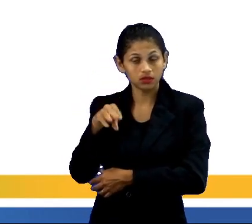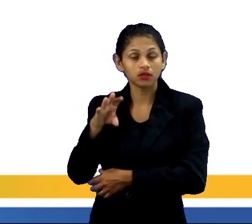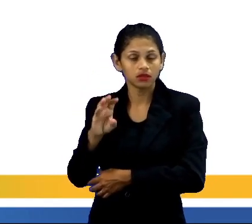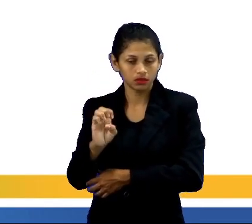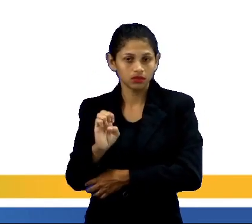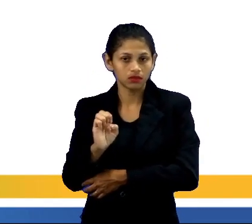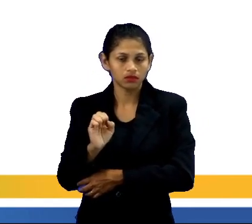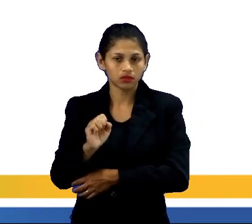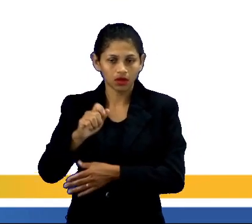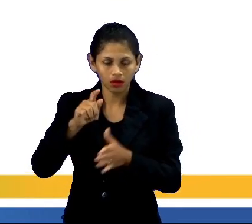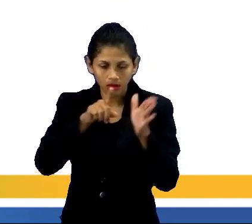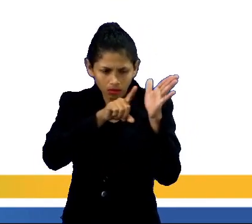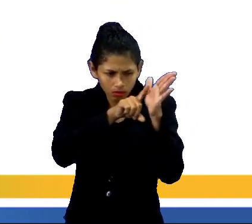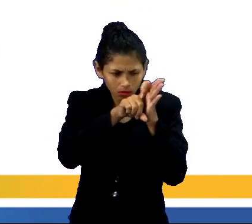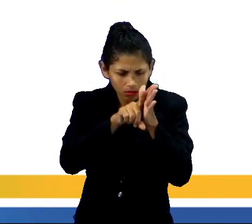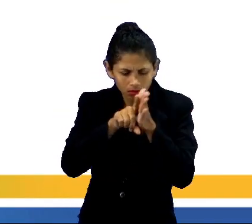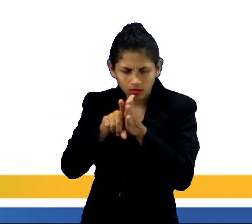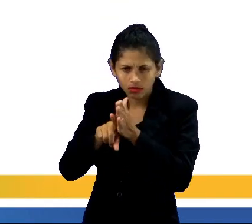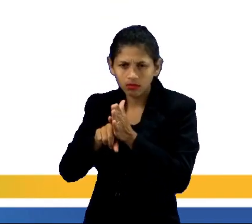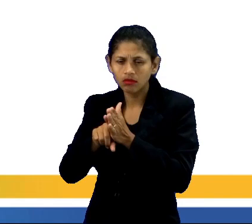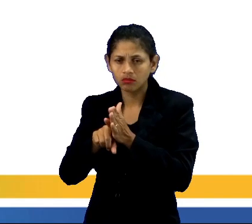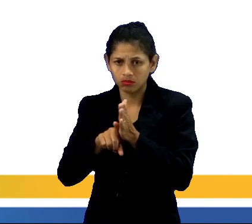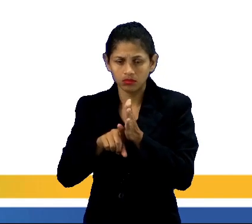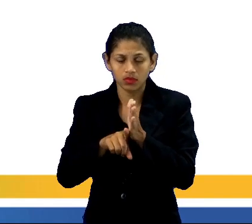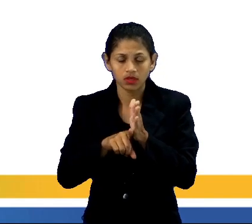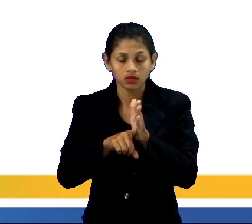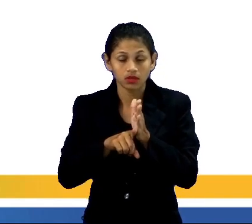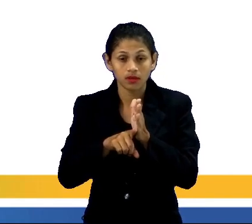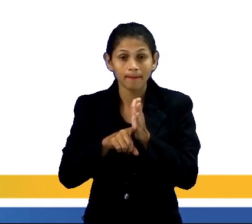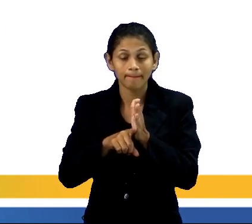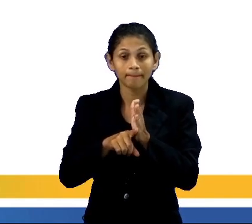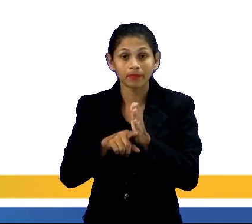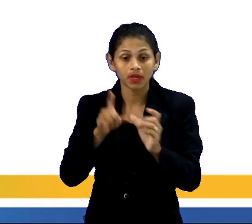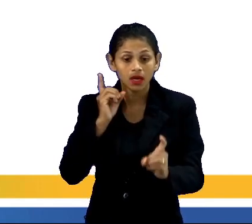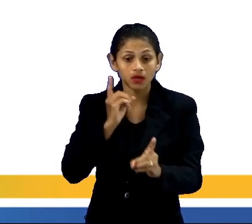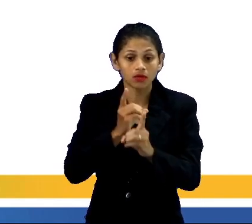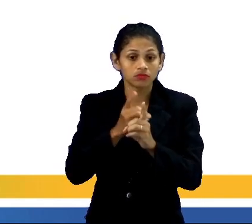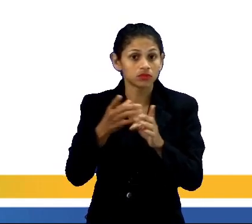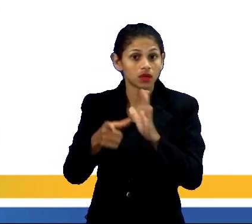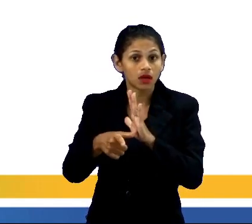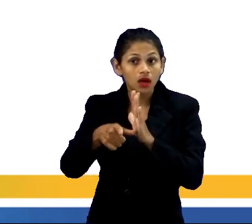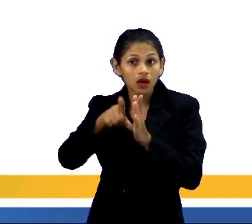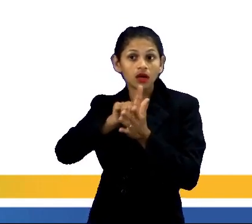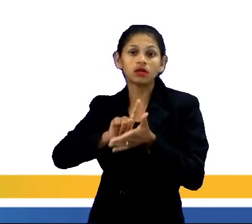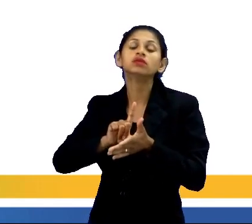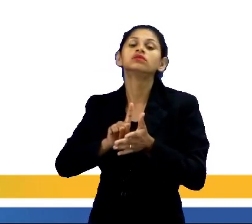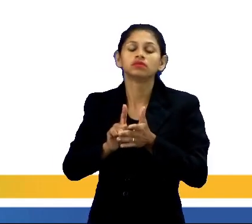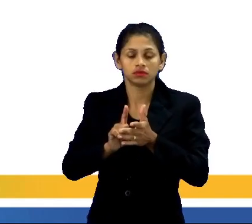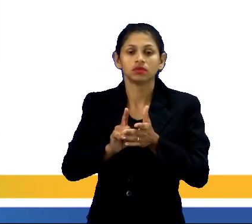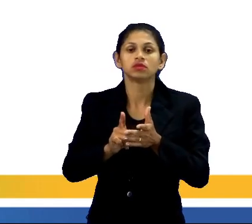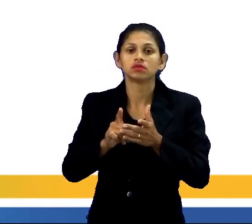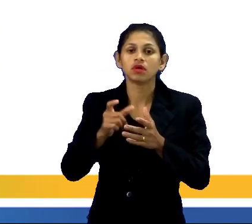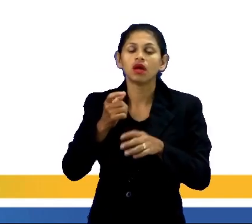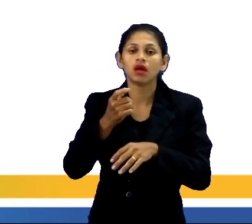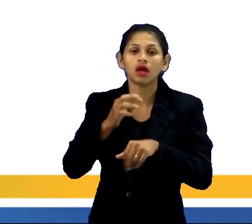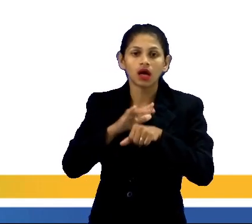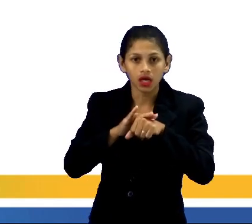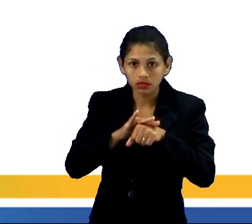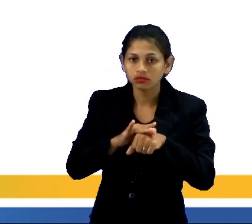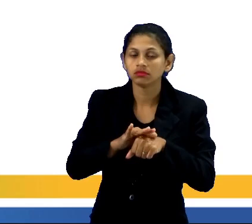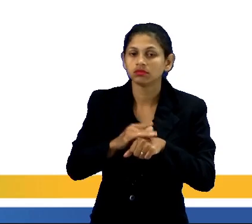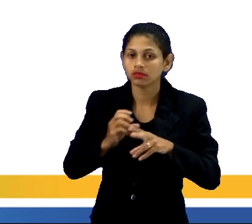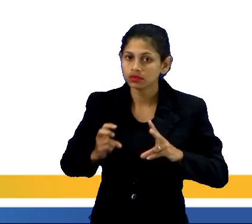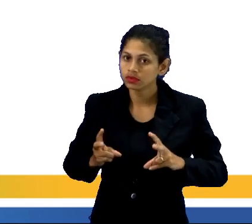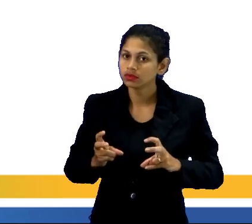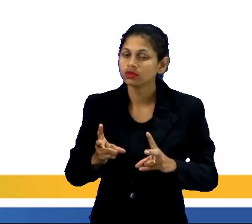precocemente, né? O desenvolvimento ali de um tumor. Então, mediante, né, o surgimento de sintoma, esses exames vão ser